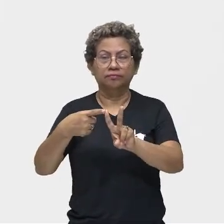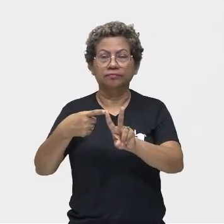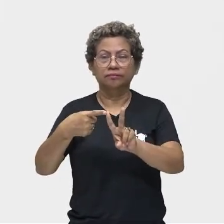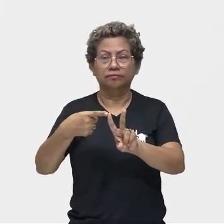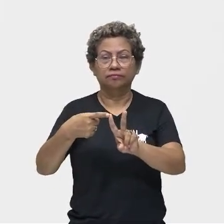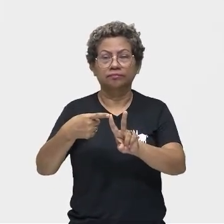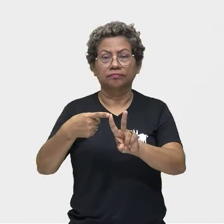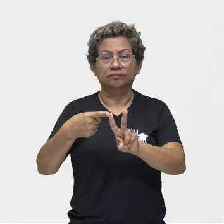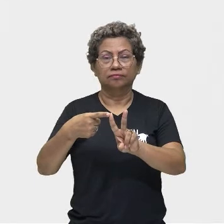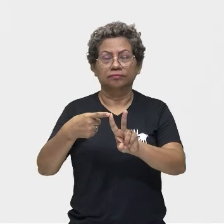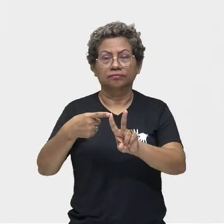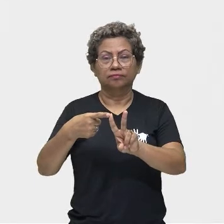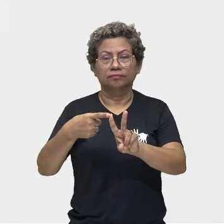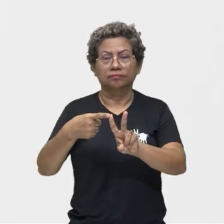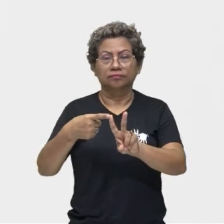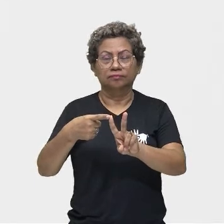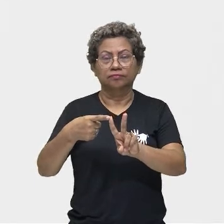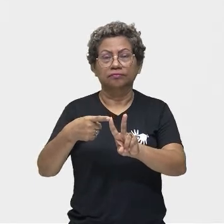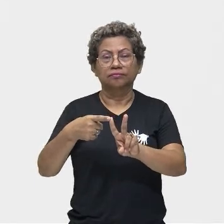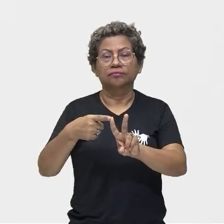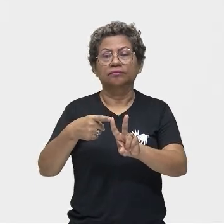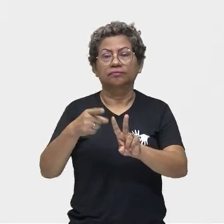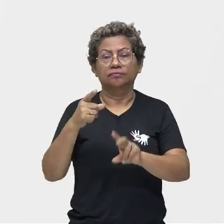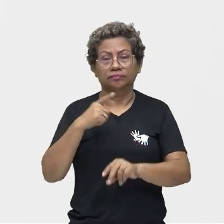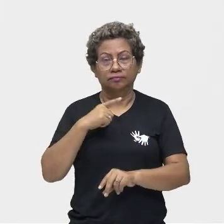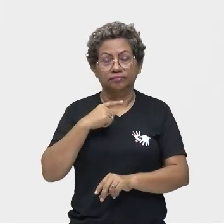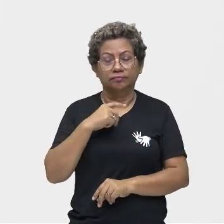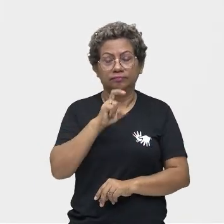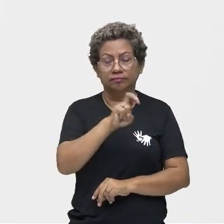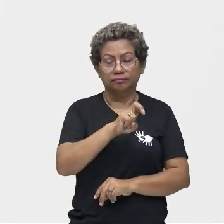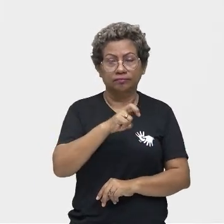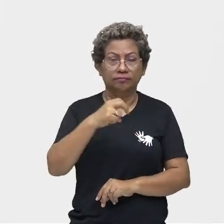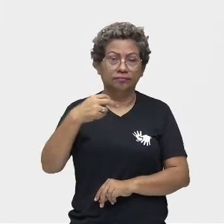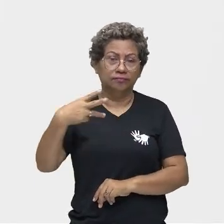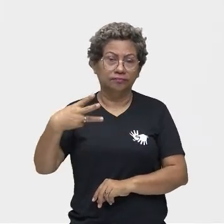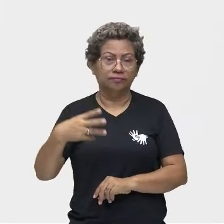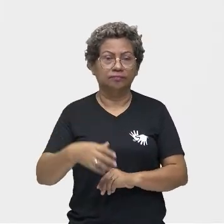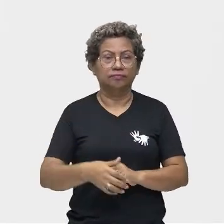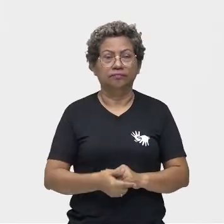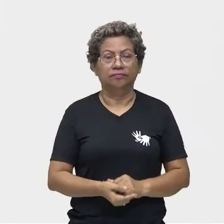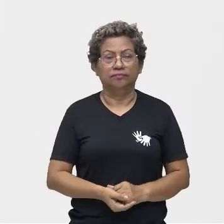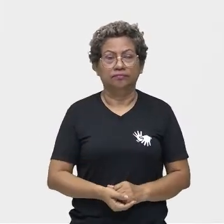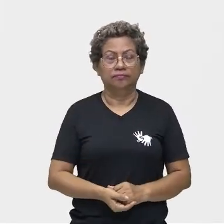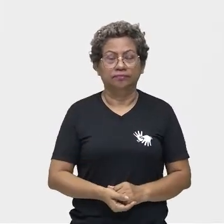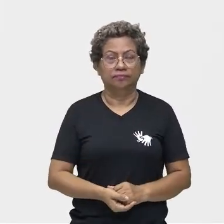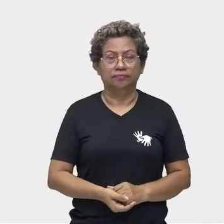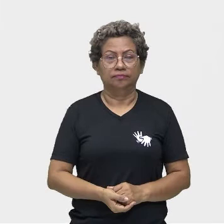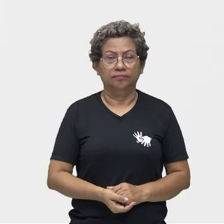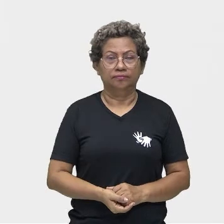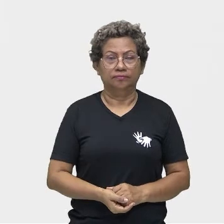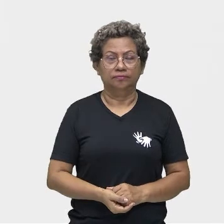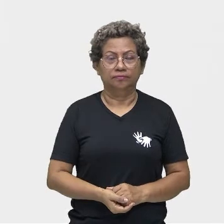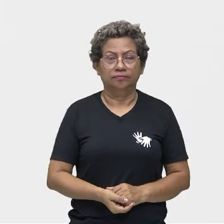né, temos aí, né, explicado por que raiz de 75 é igual a 5 raiz de